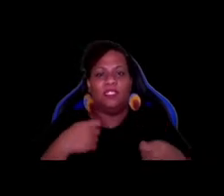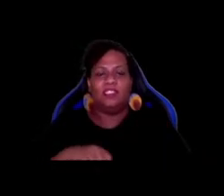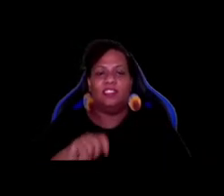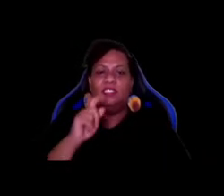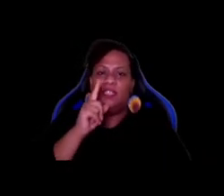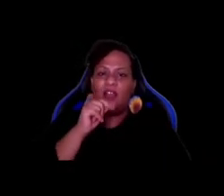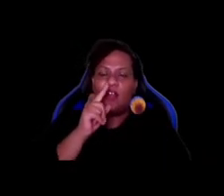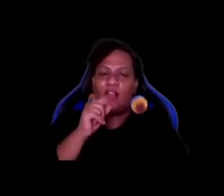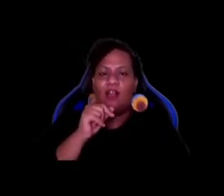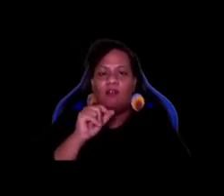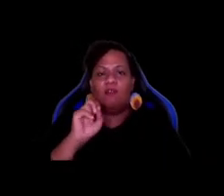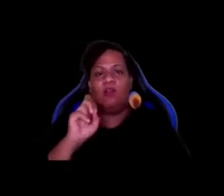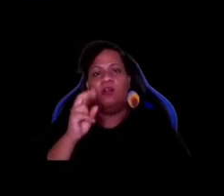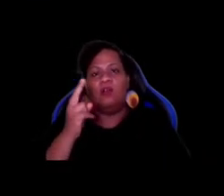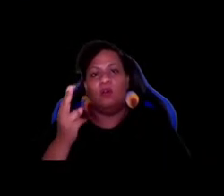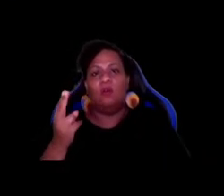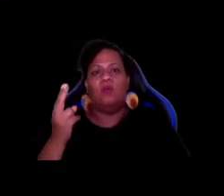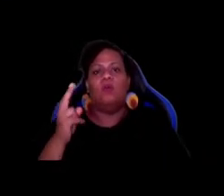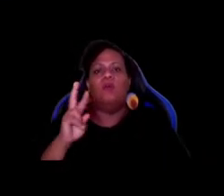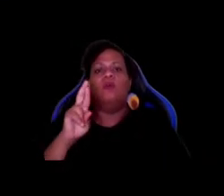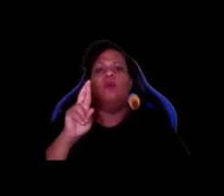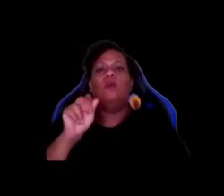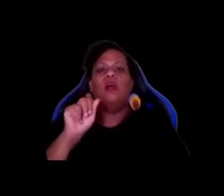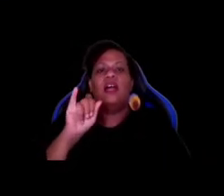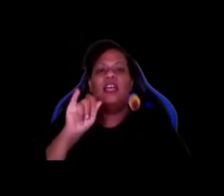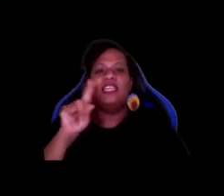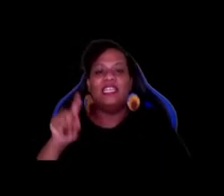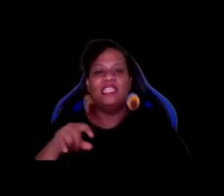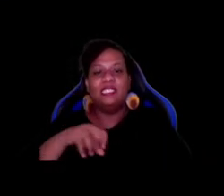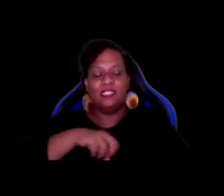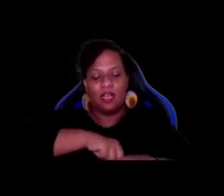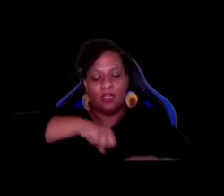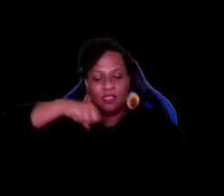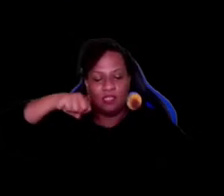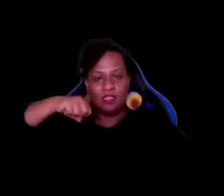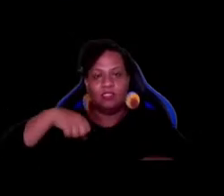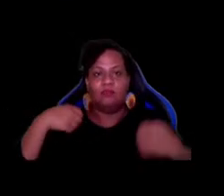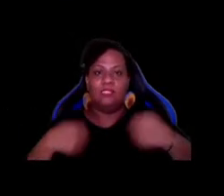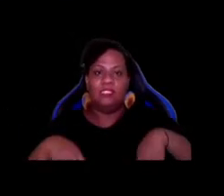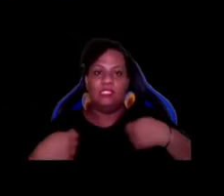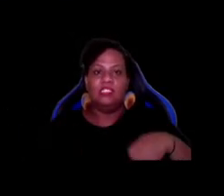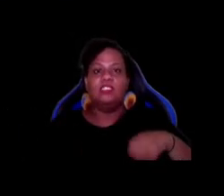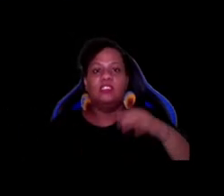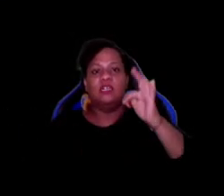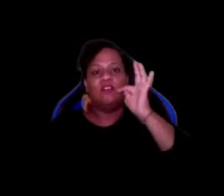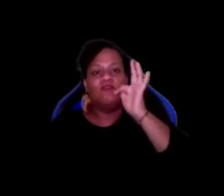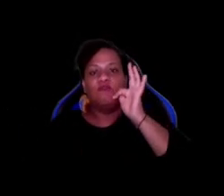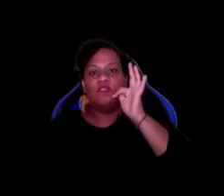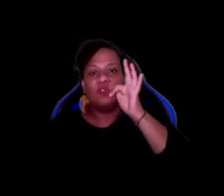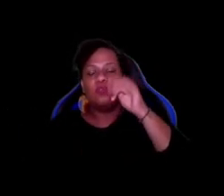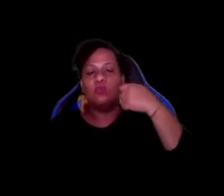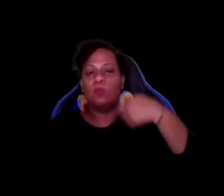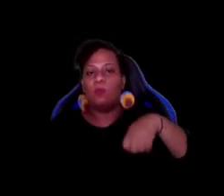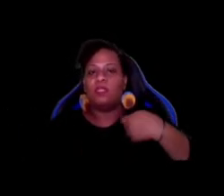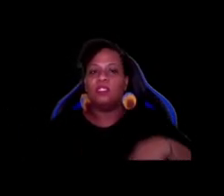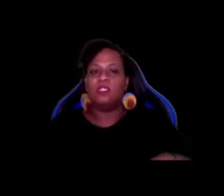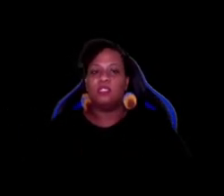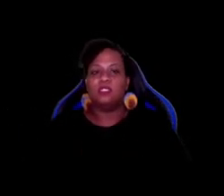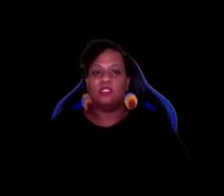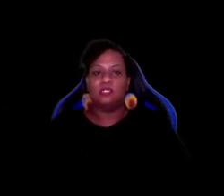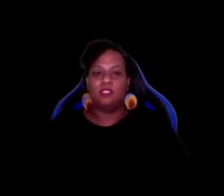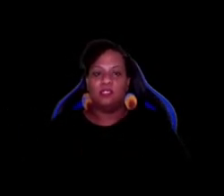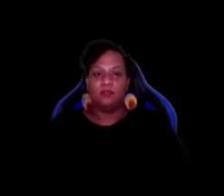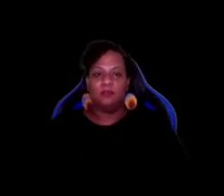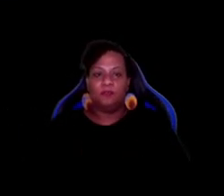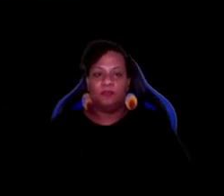de raízes, pelo suprimento de frutos, né, até a chegada da